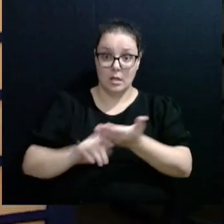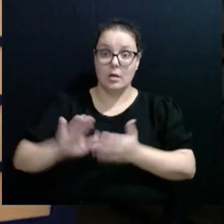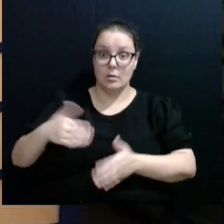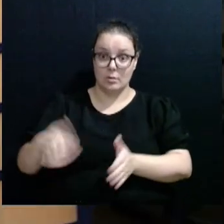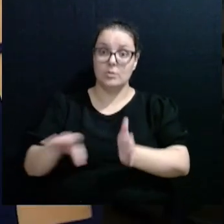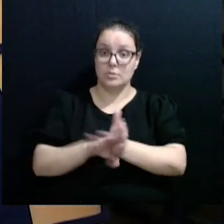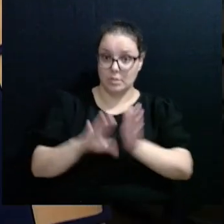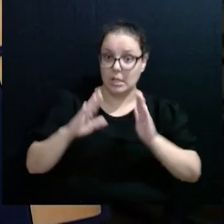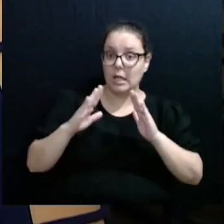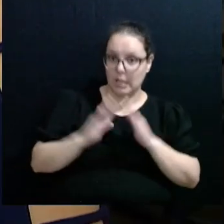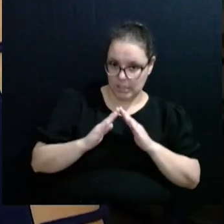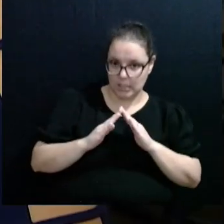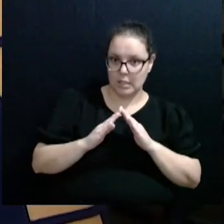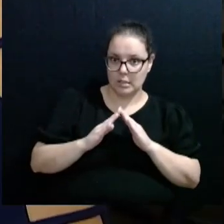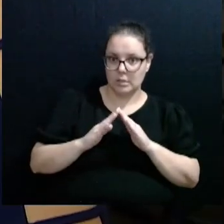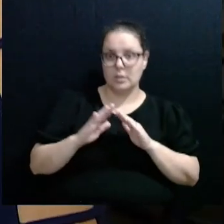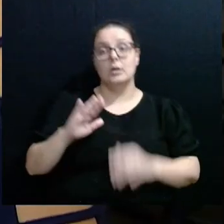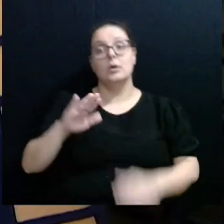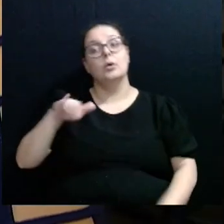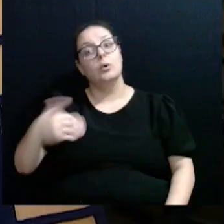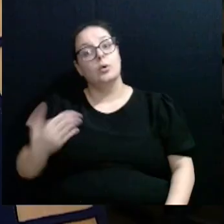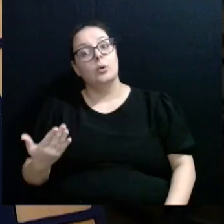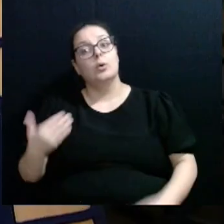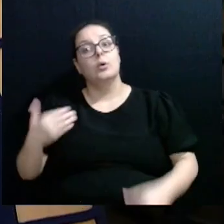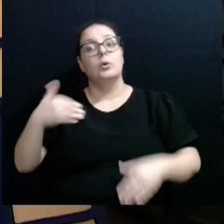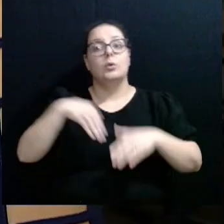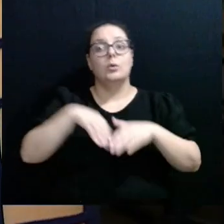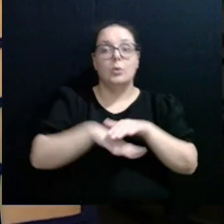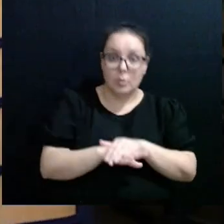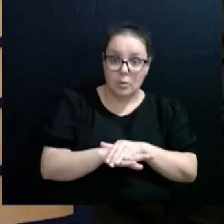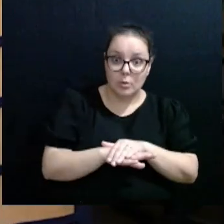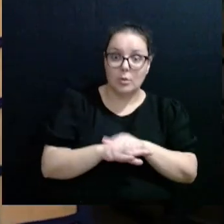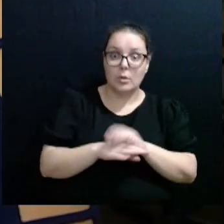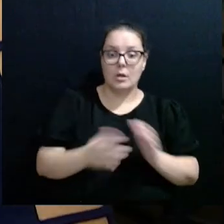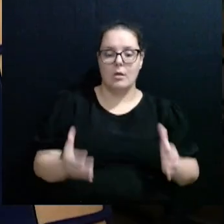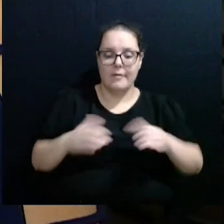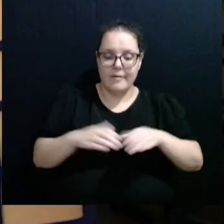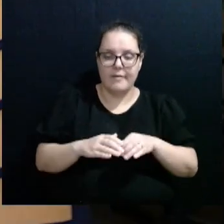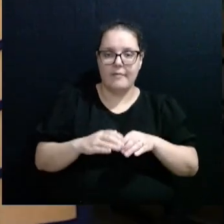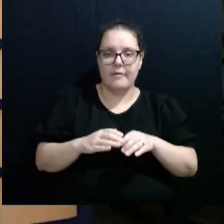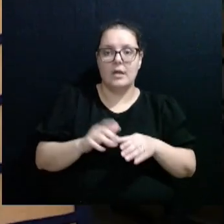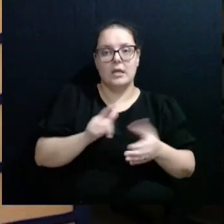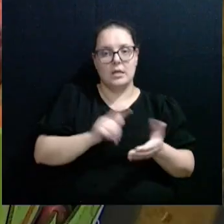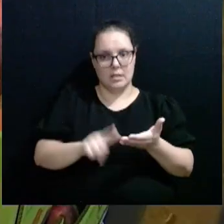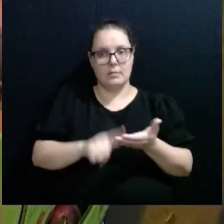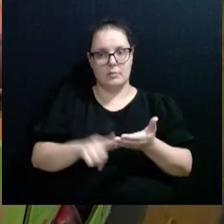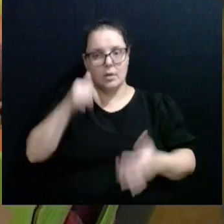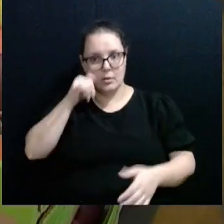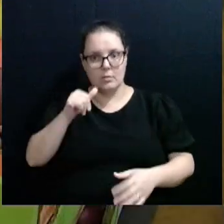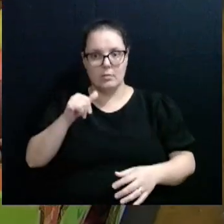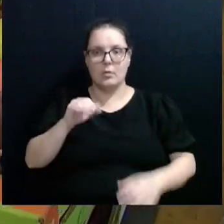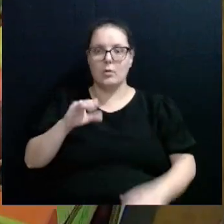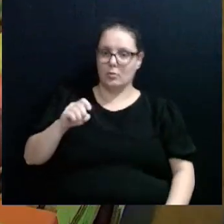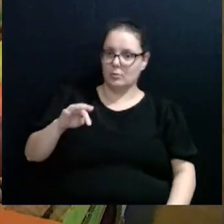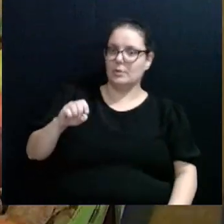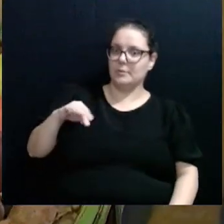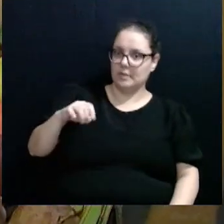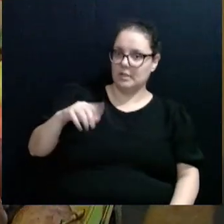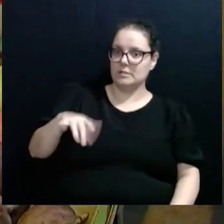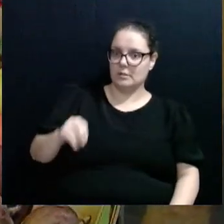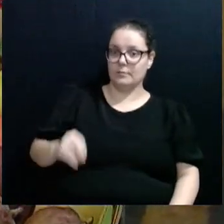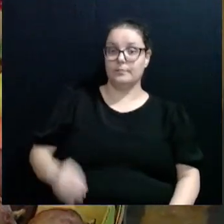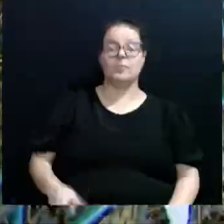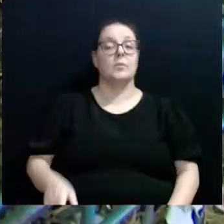tá? Desde que armazenadas em embalagem fechada e limpa, para evitar contaminação. Além do frescor e do